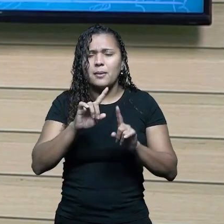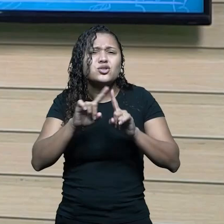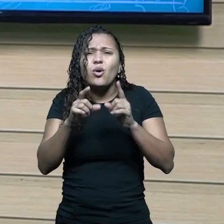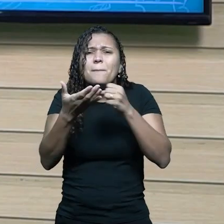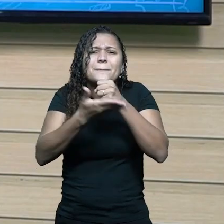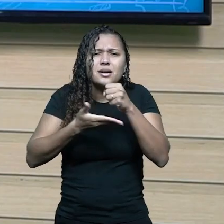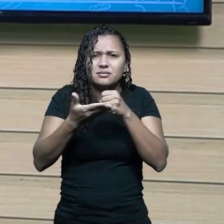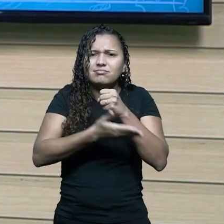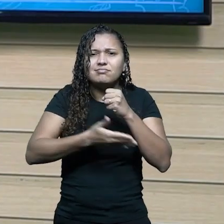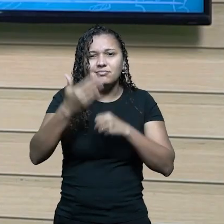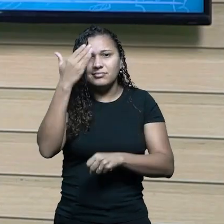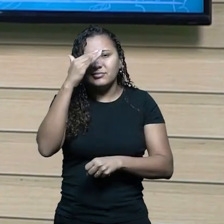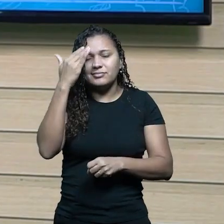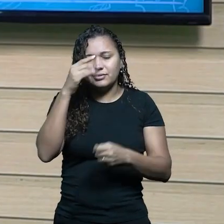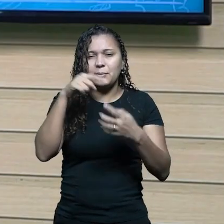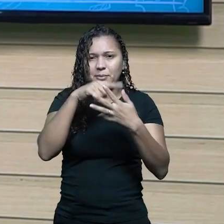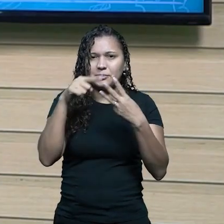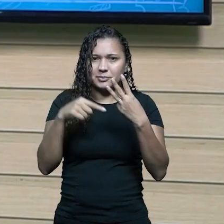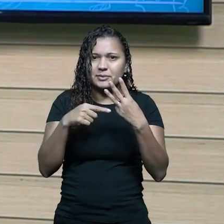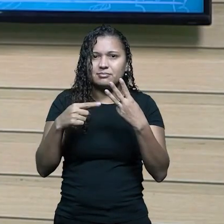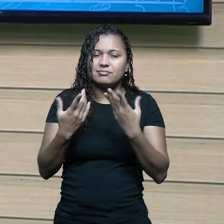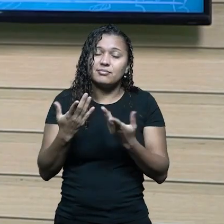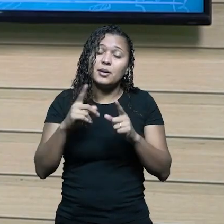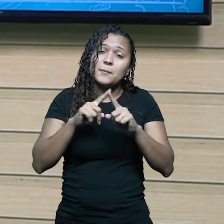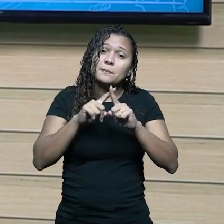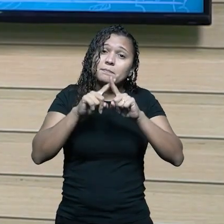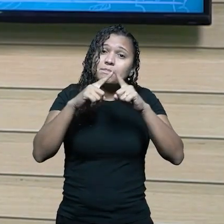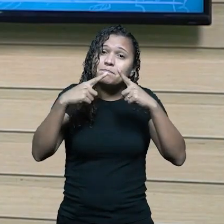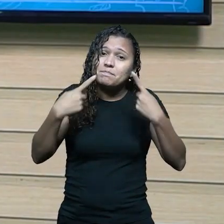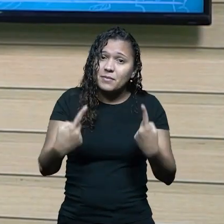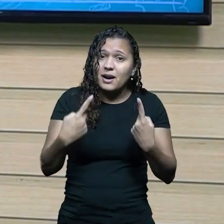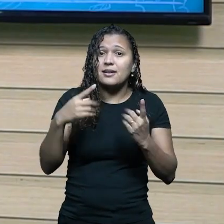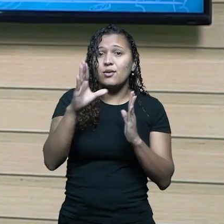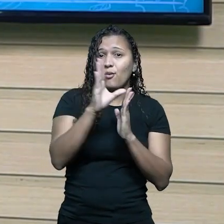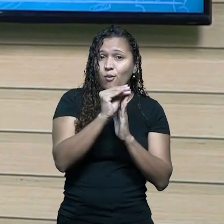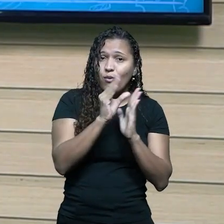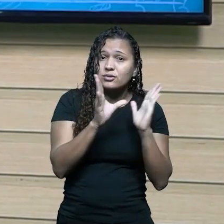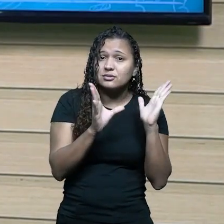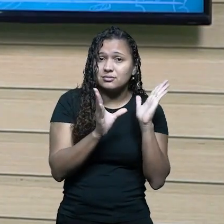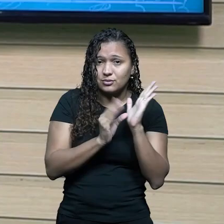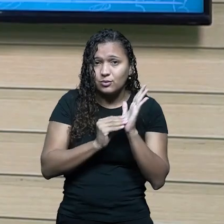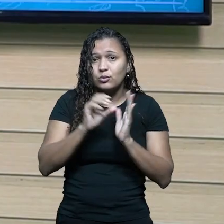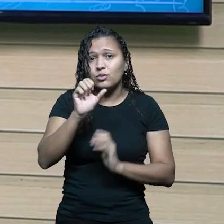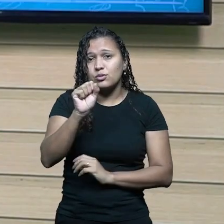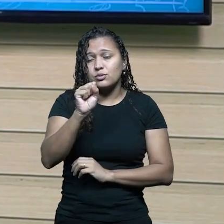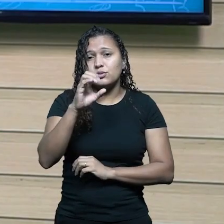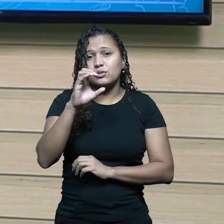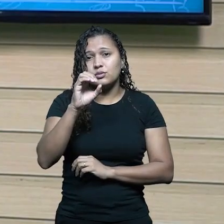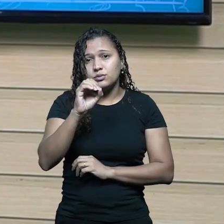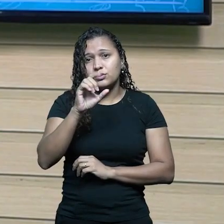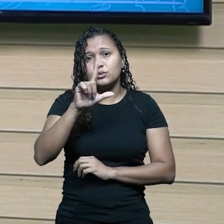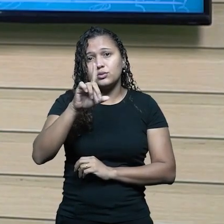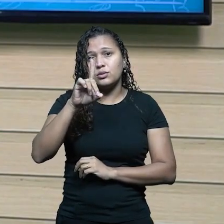parte bem simples, bem básica, só para a gente entender, mas o